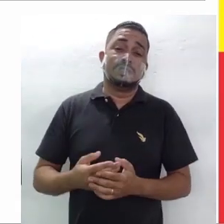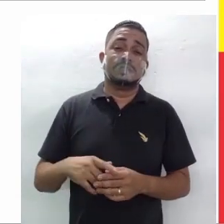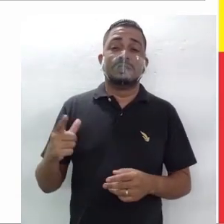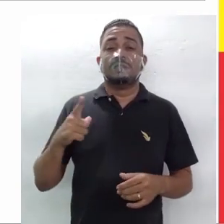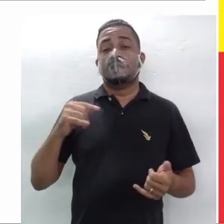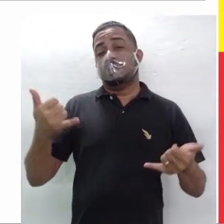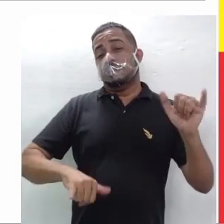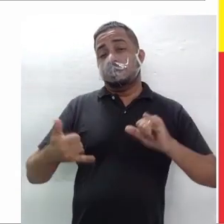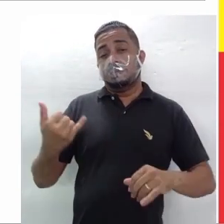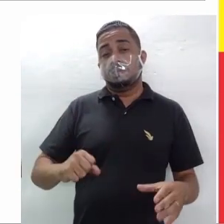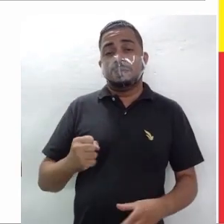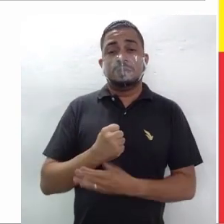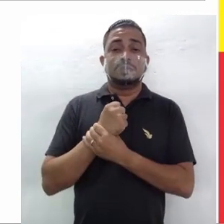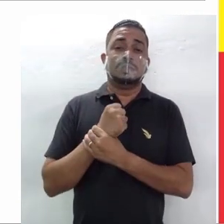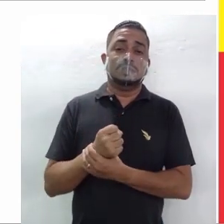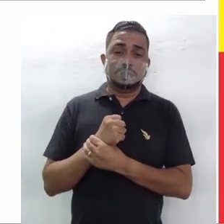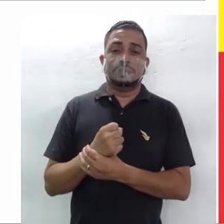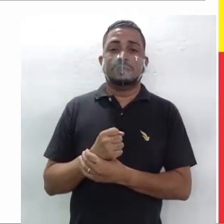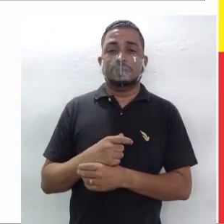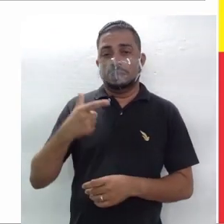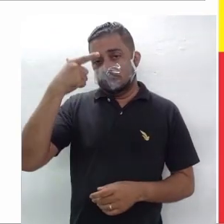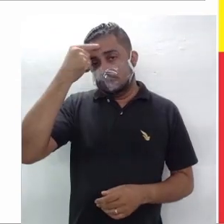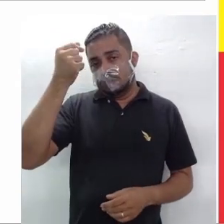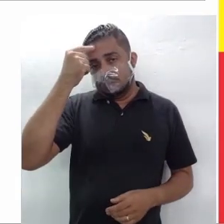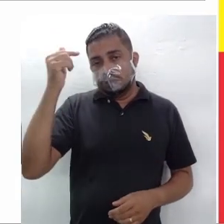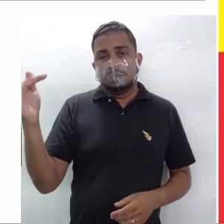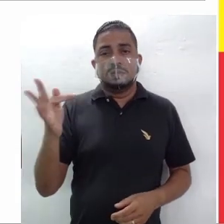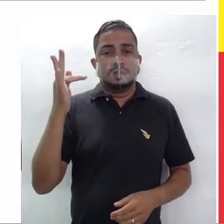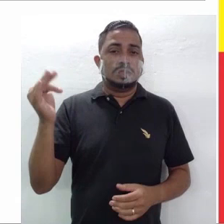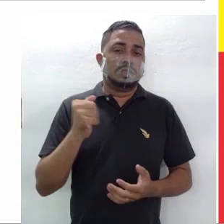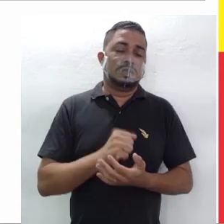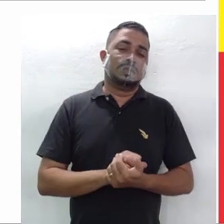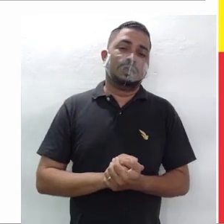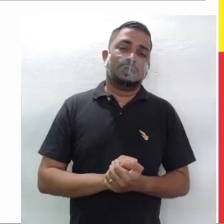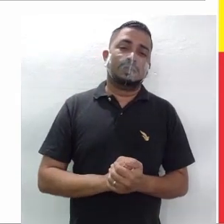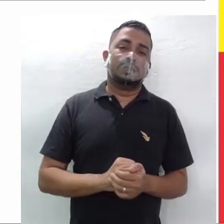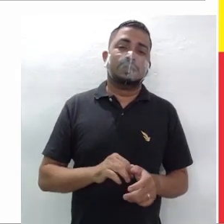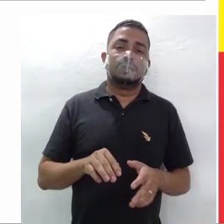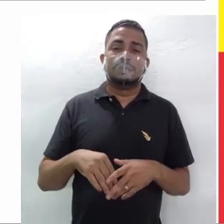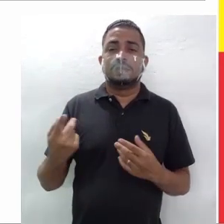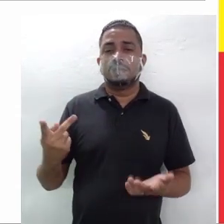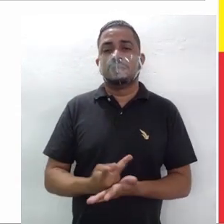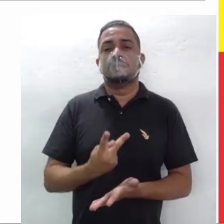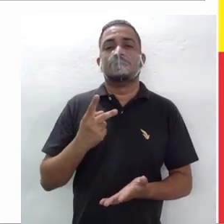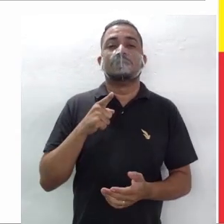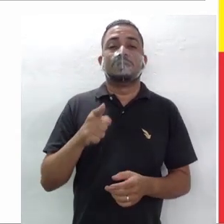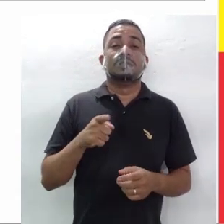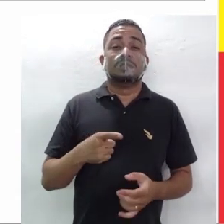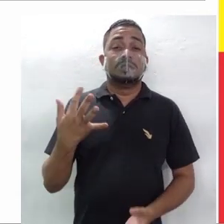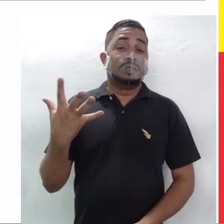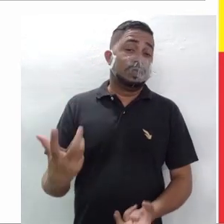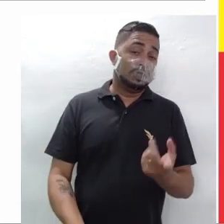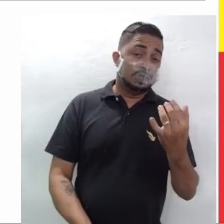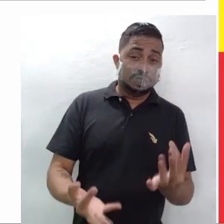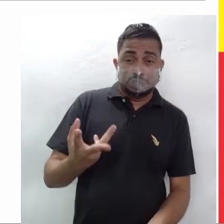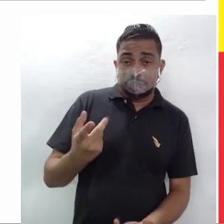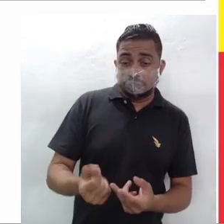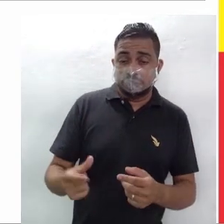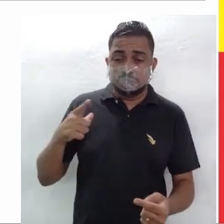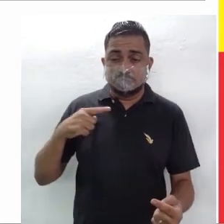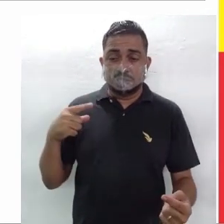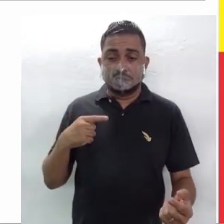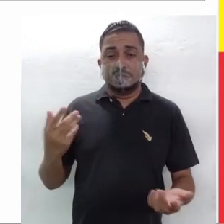Laboratório de Proteção Florestal da Universidade Federal do Paraná, a ocorrência desses incêndios